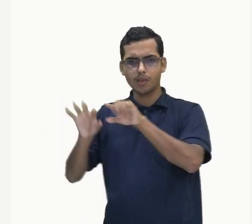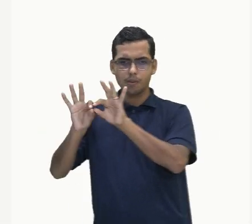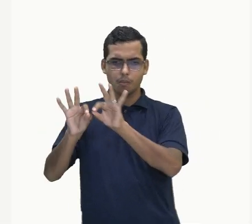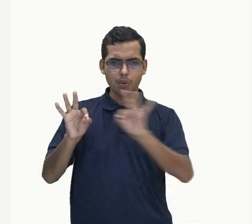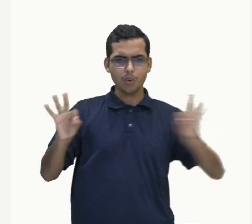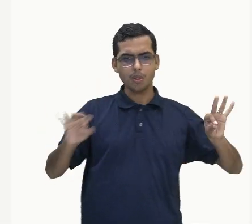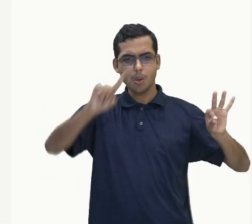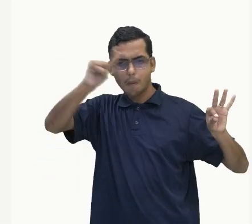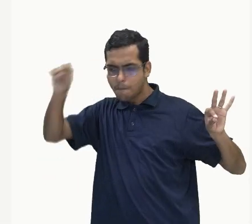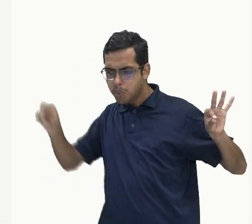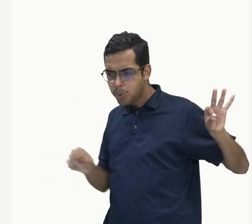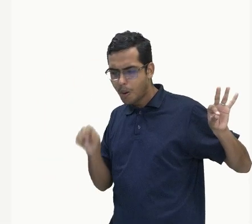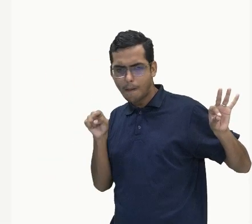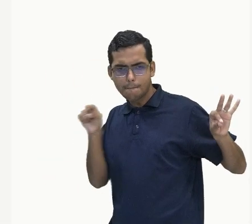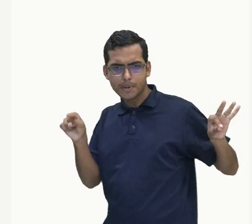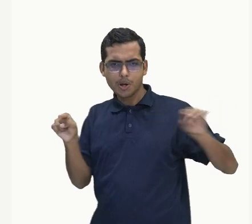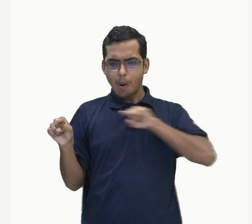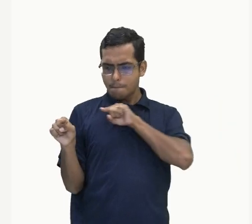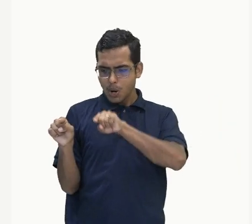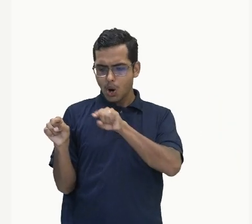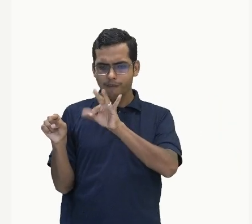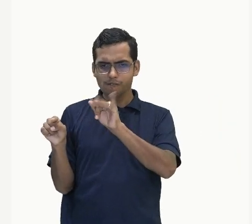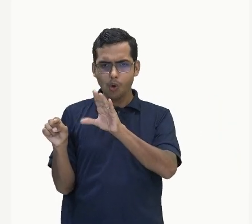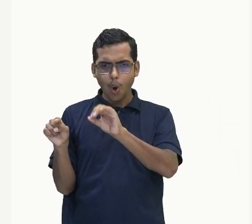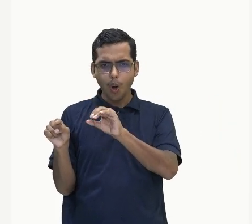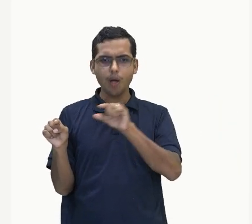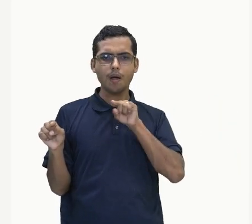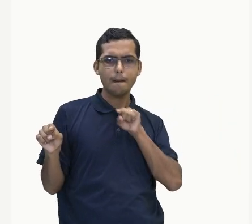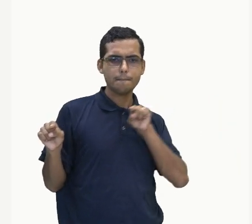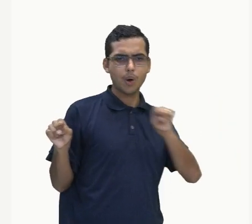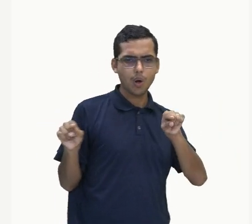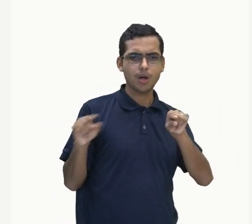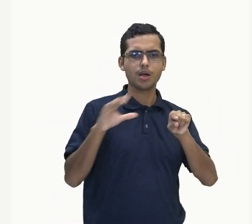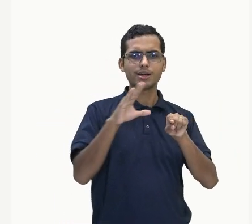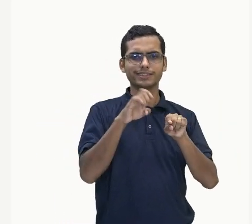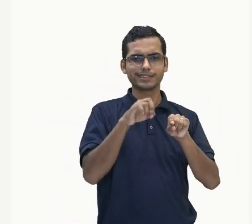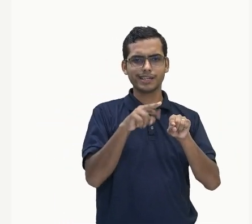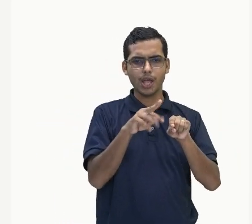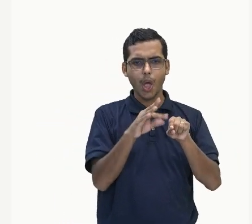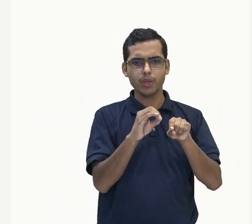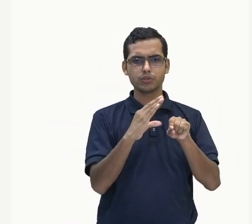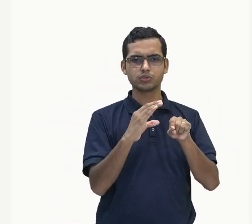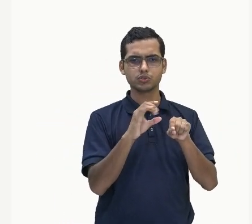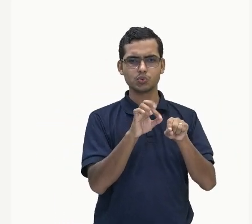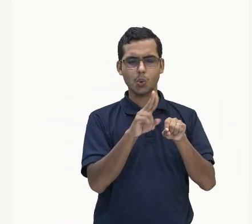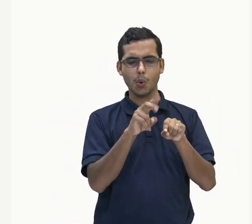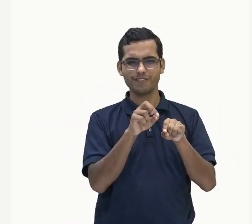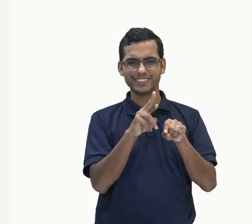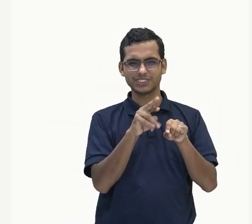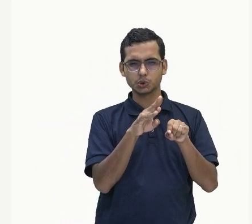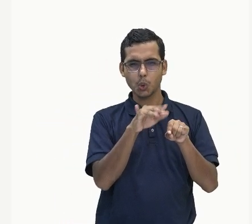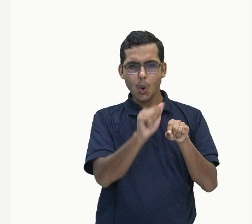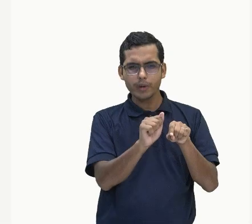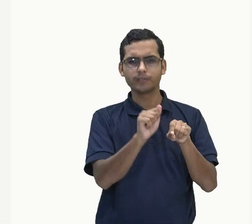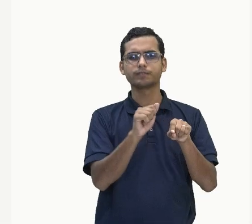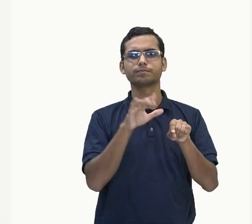do vértice até o raio da calota que gerou esse espelho, que a gente chama também de raio